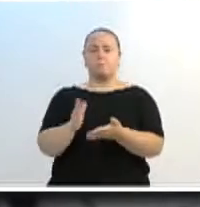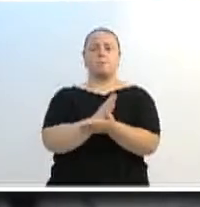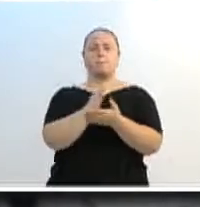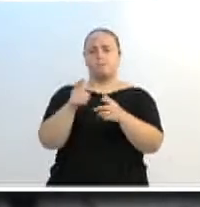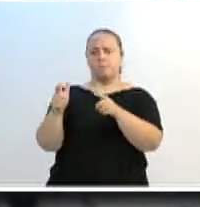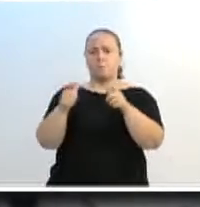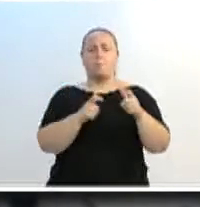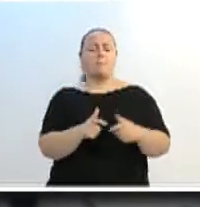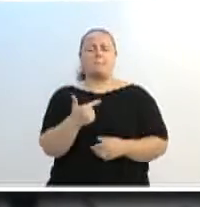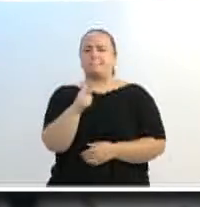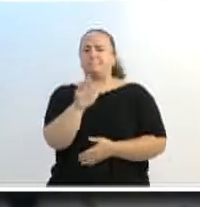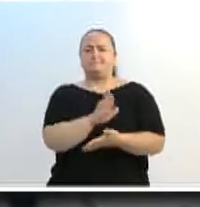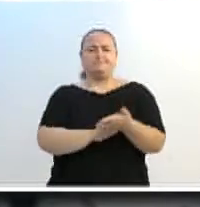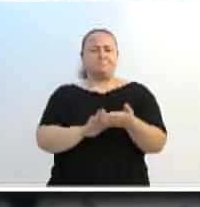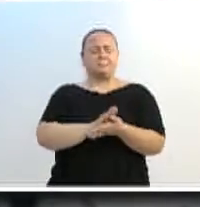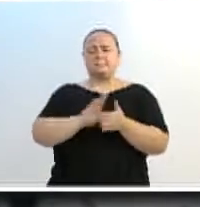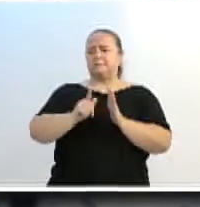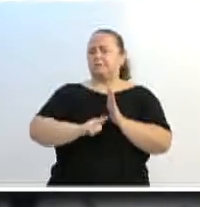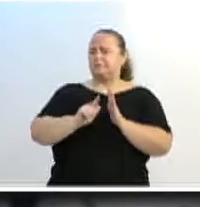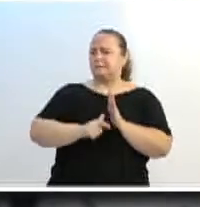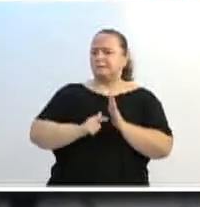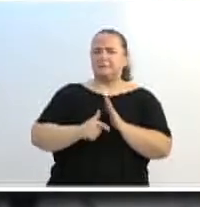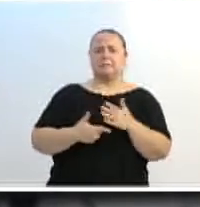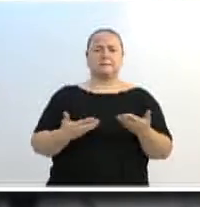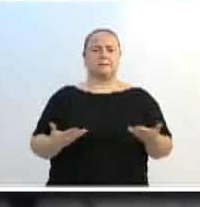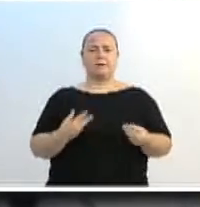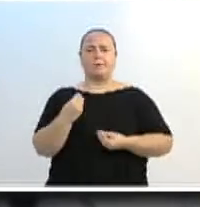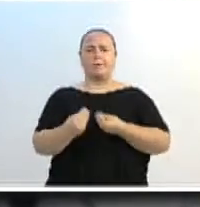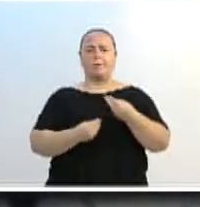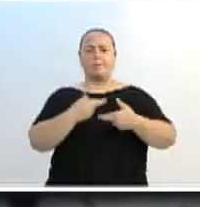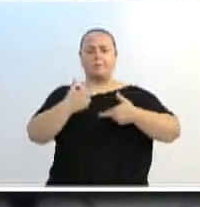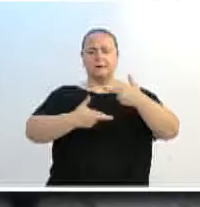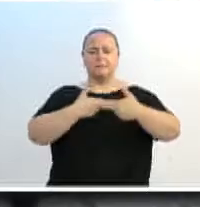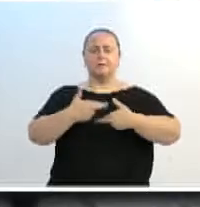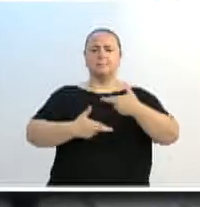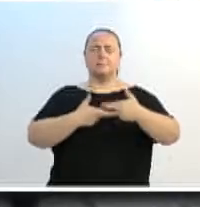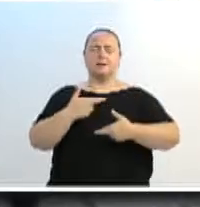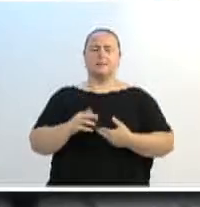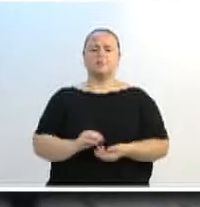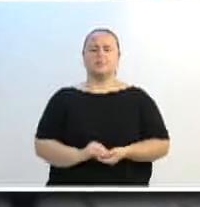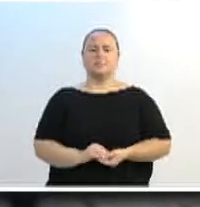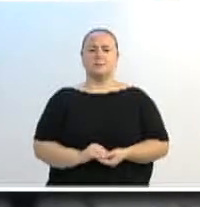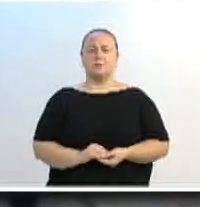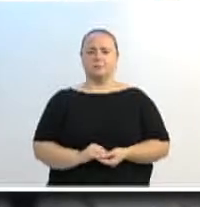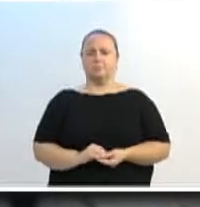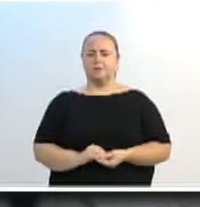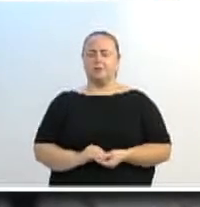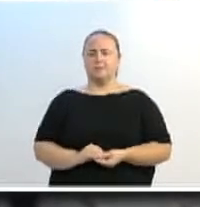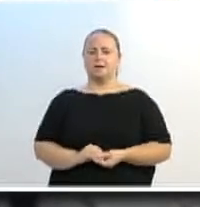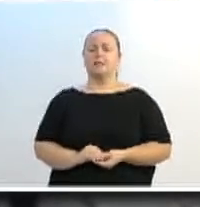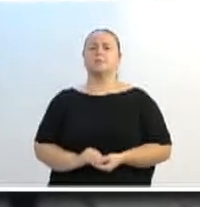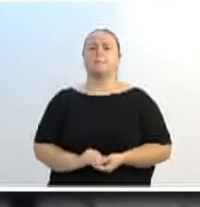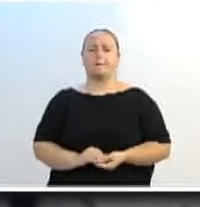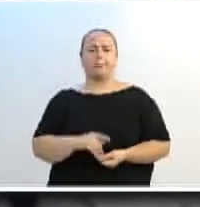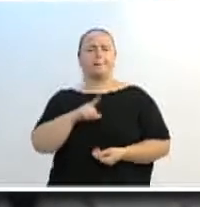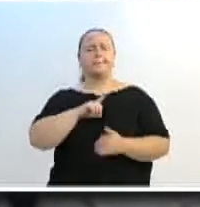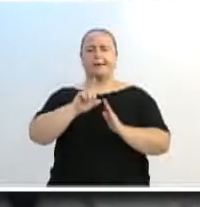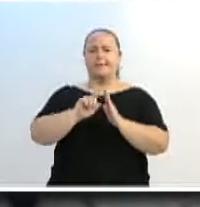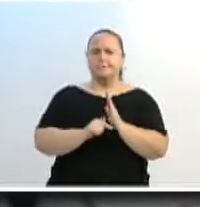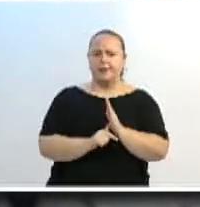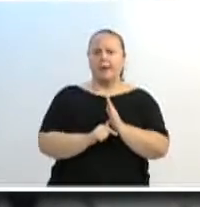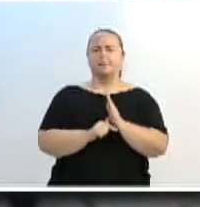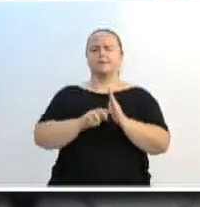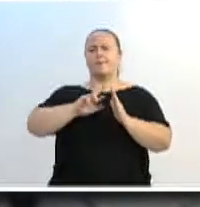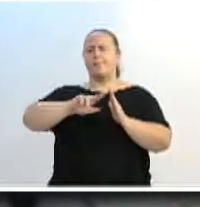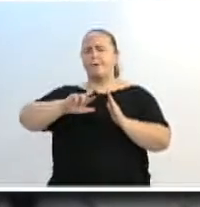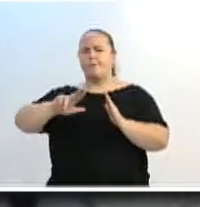um atraso nessa questão das questões da reciclagem do nosso município, um atraso nessa questão que a Excelência falou sobre aquilo que já foi anunciado que se